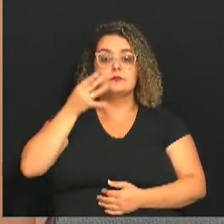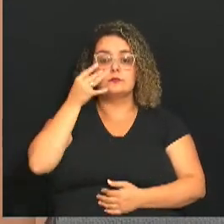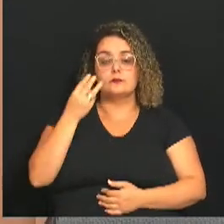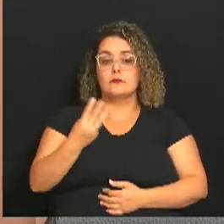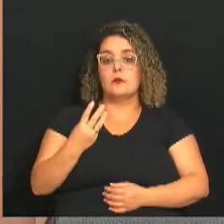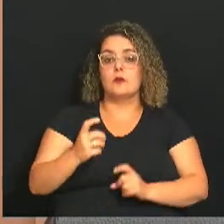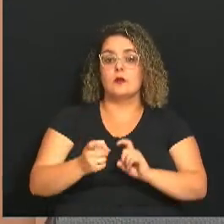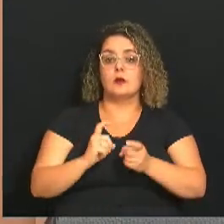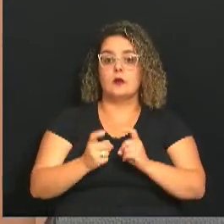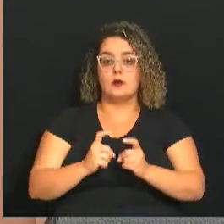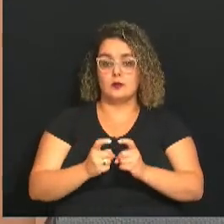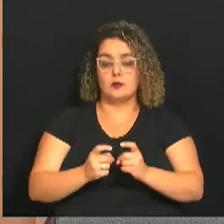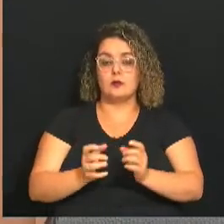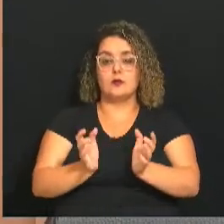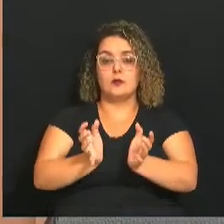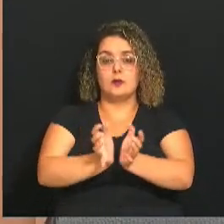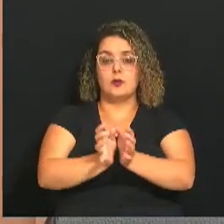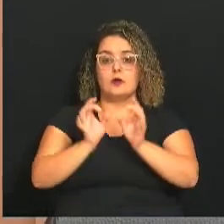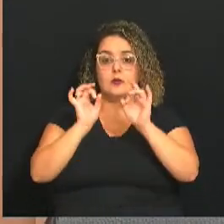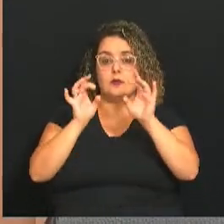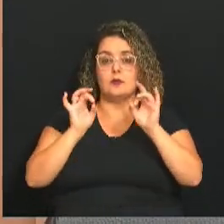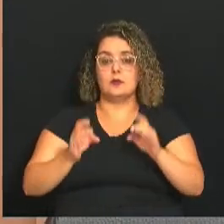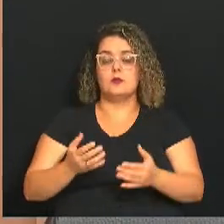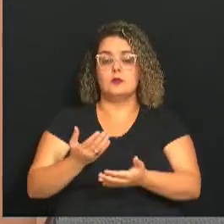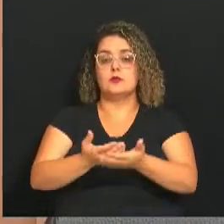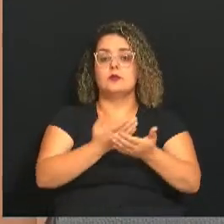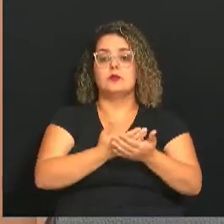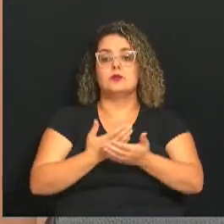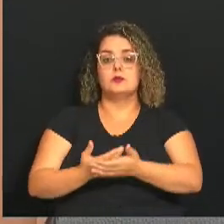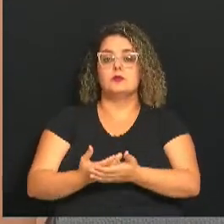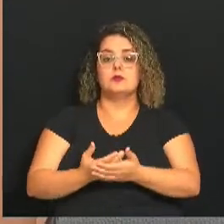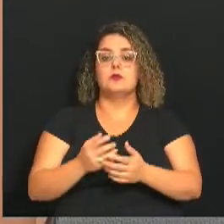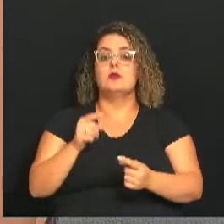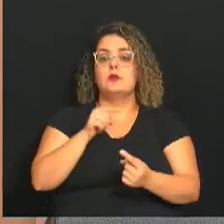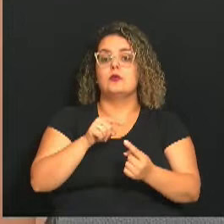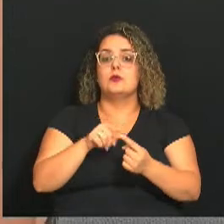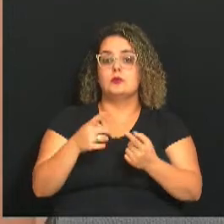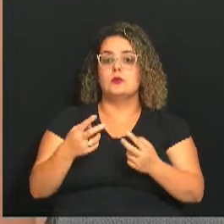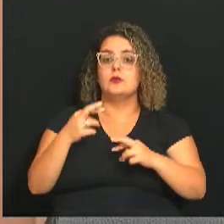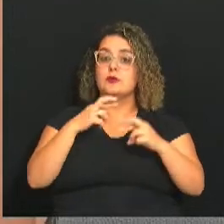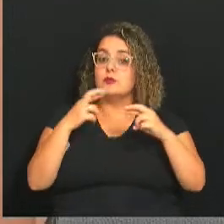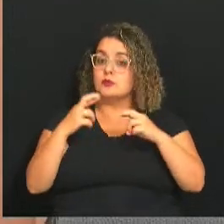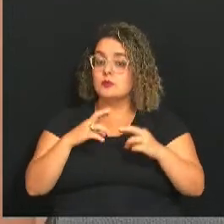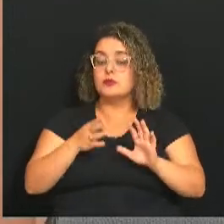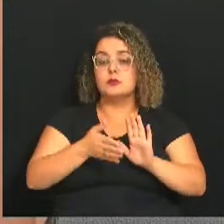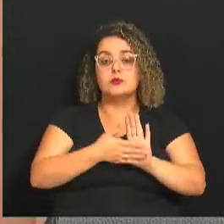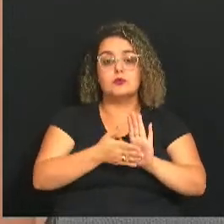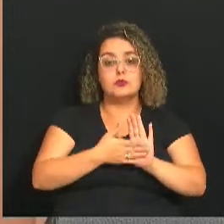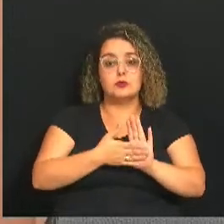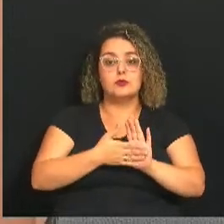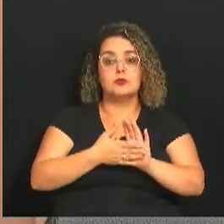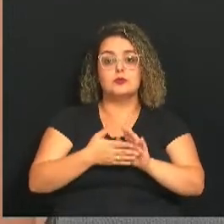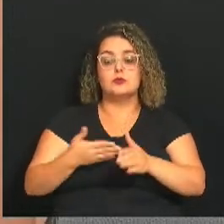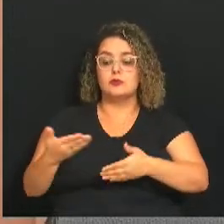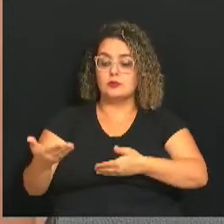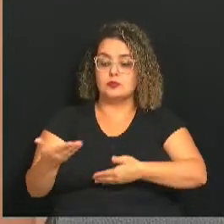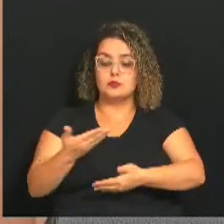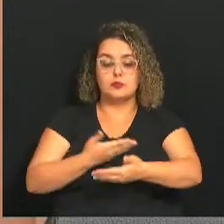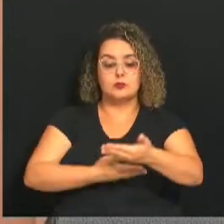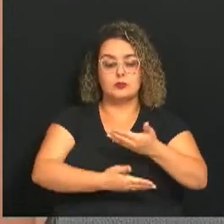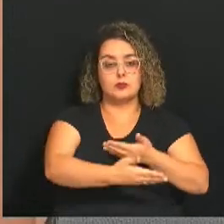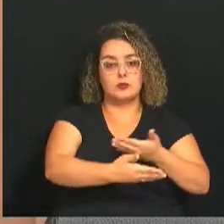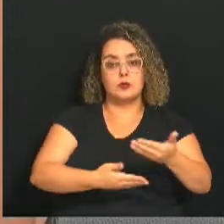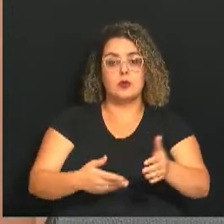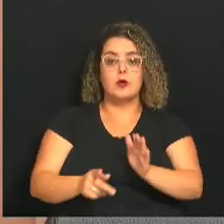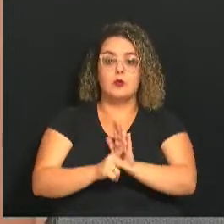reunião da Comissão Especial de Estudos, com a finalidade de analisar e propor intervenções, projetos, obras